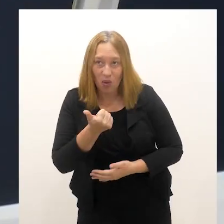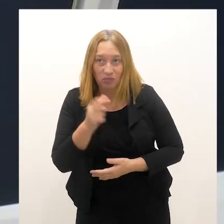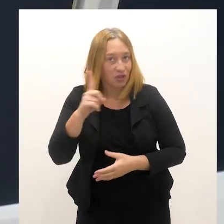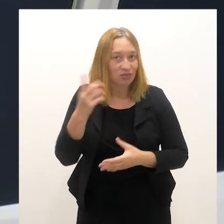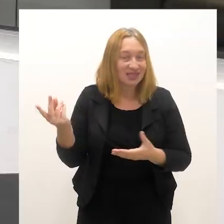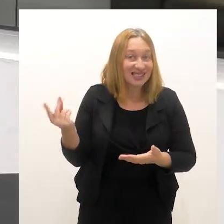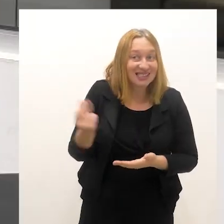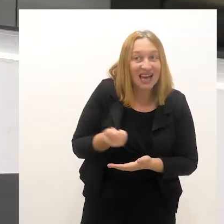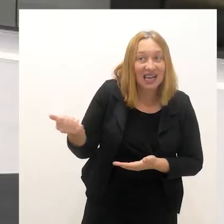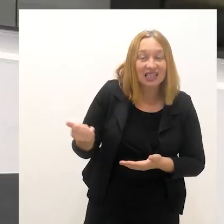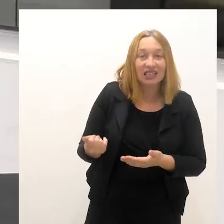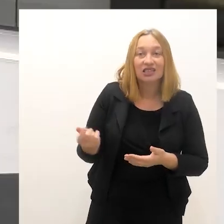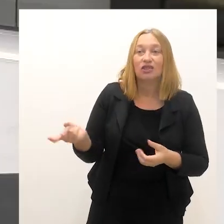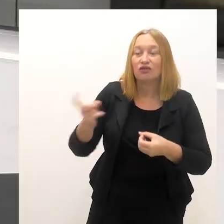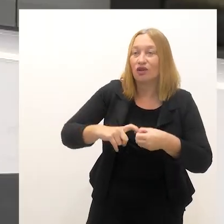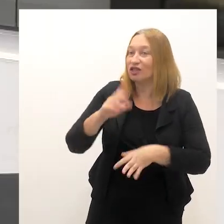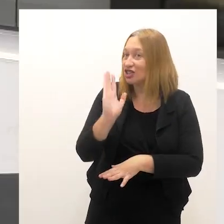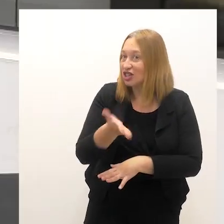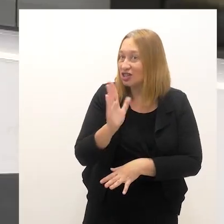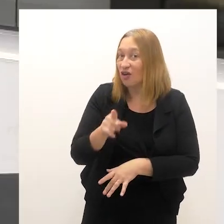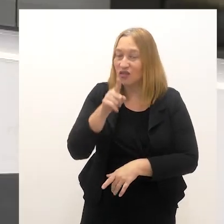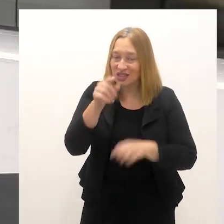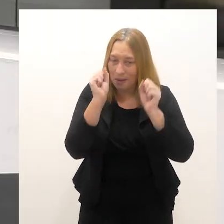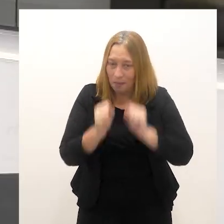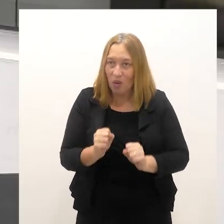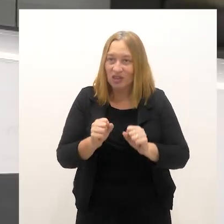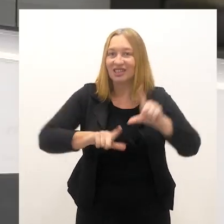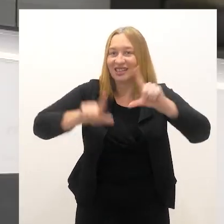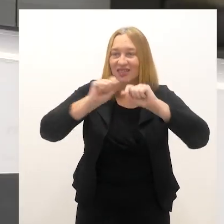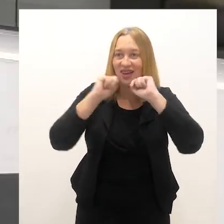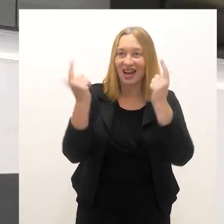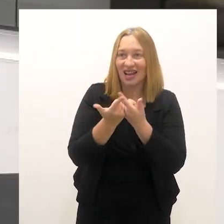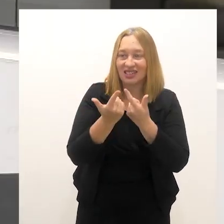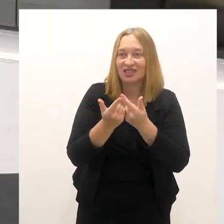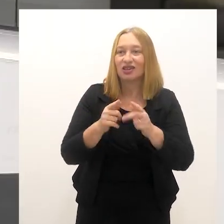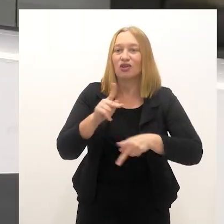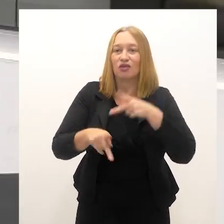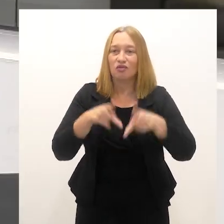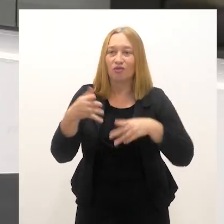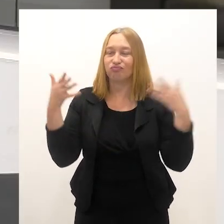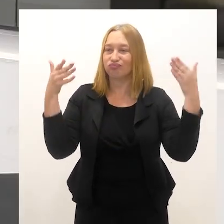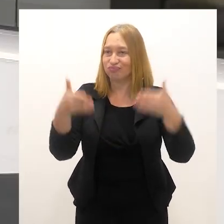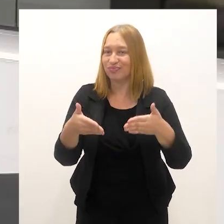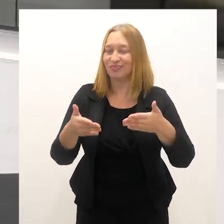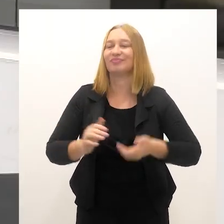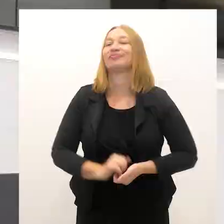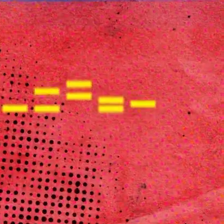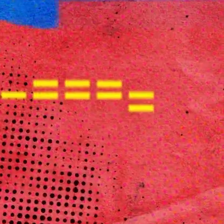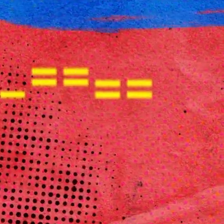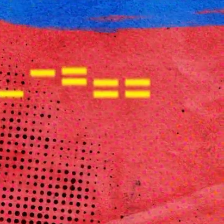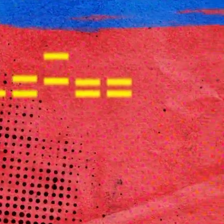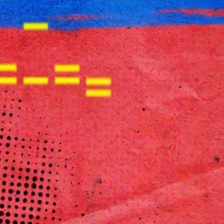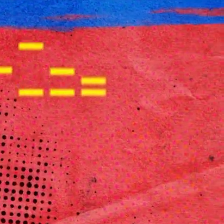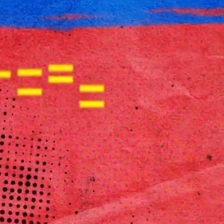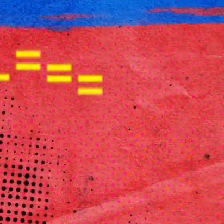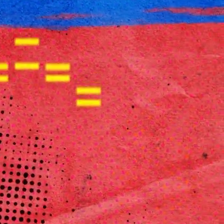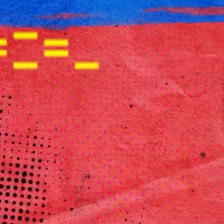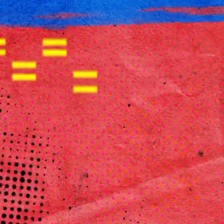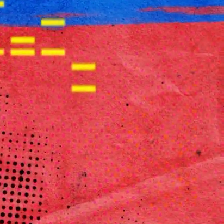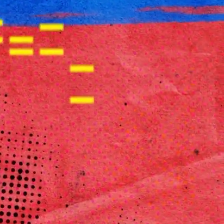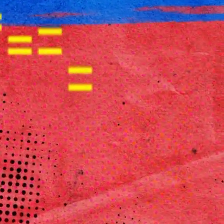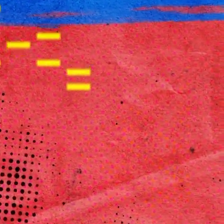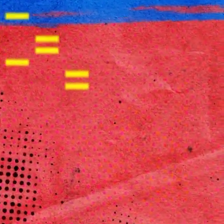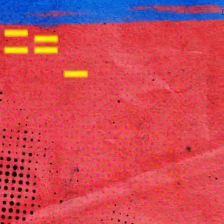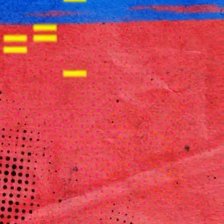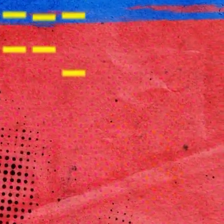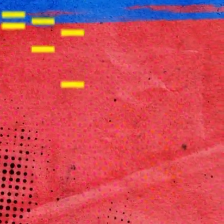tá bom? Tá bom. Não saia daí, a gente está de volta já já aqui com Você Pode na TV Alerj, o canal do povo.